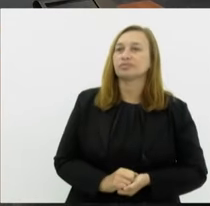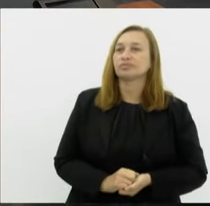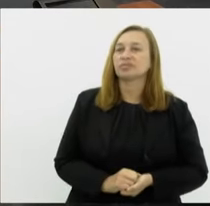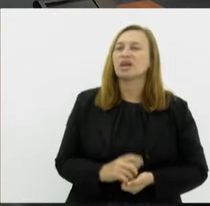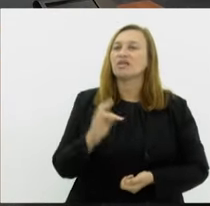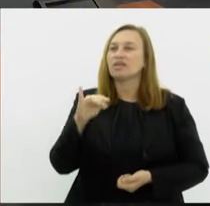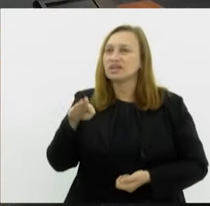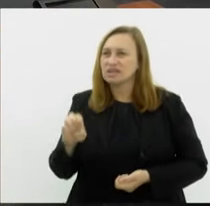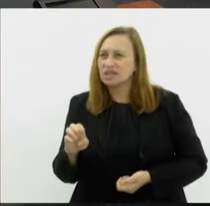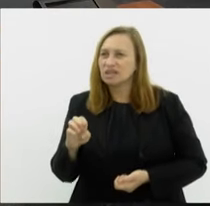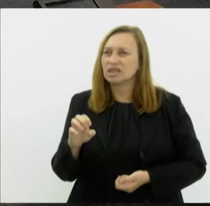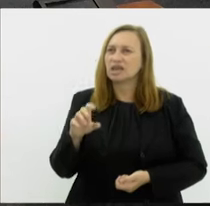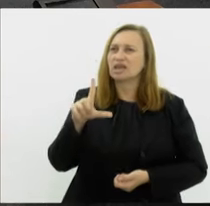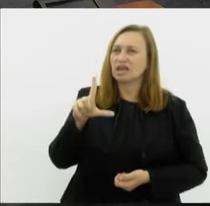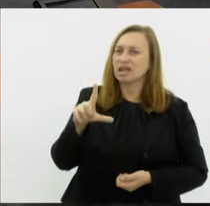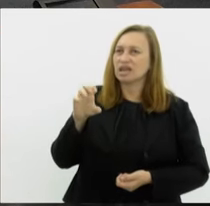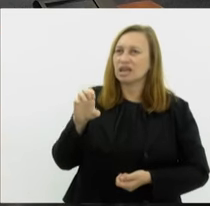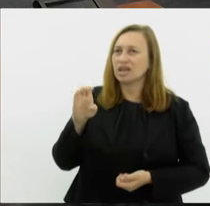Franciane Librelon.